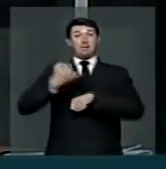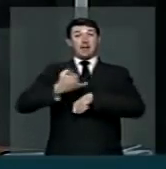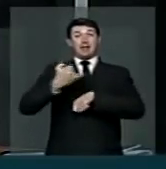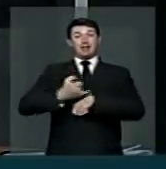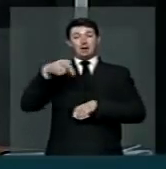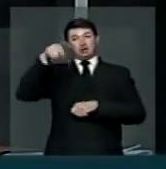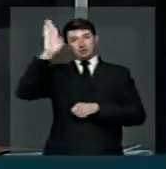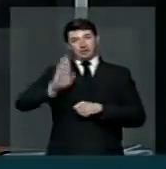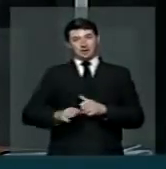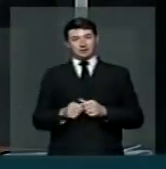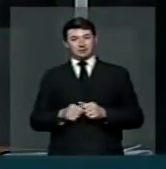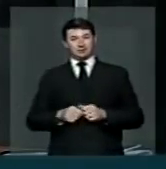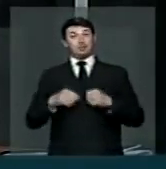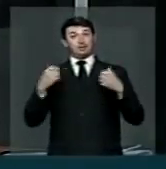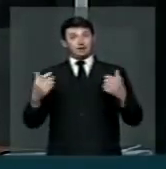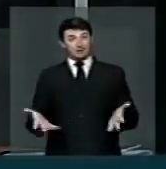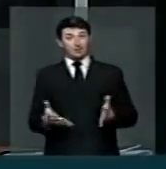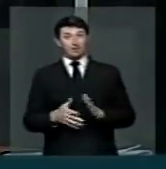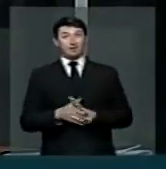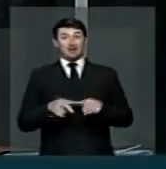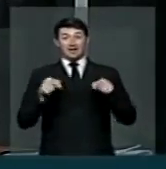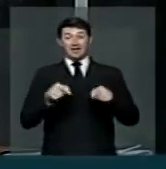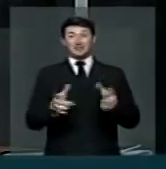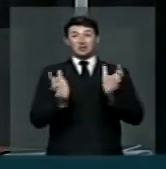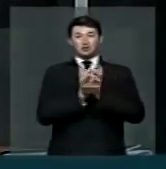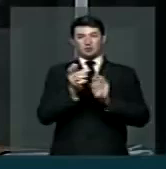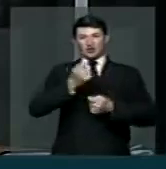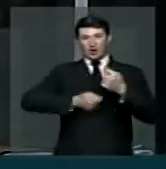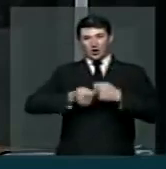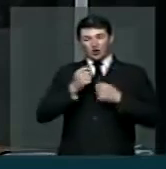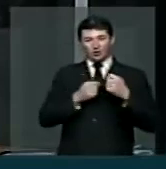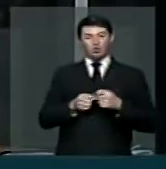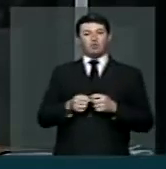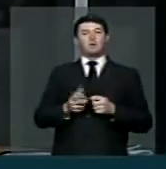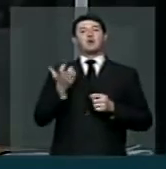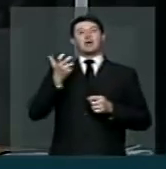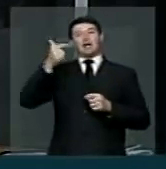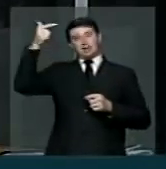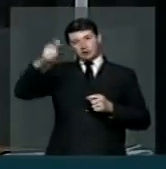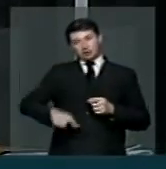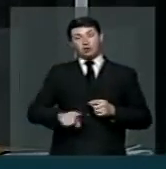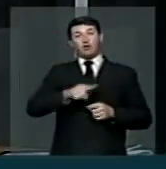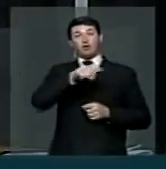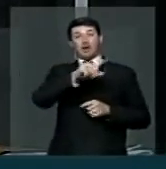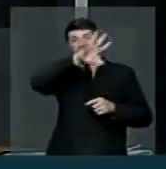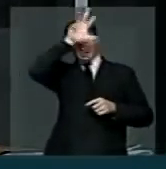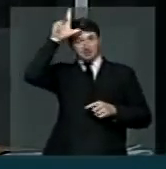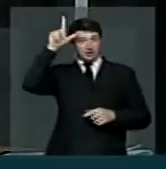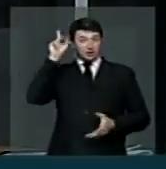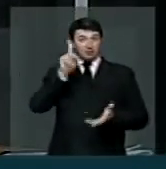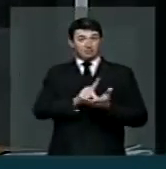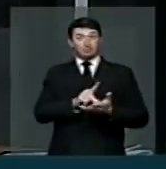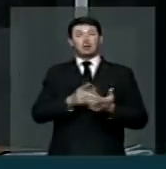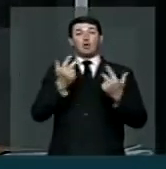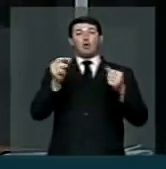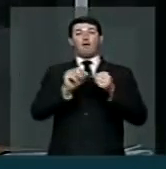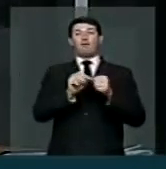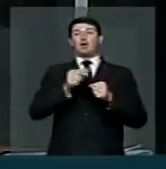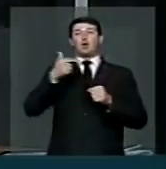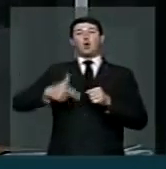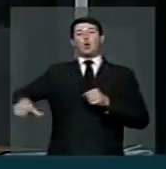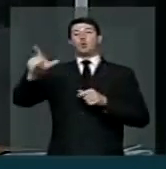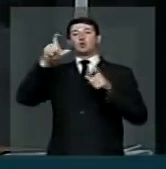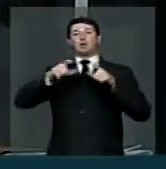Brasil. Assim, esses setores econômicos querem repetir na Amazônia Legal o que fizeram no restante